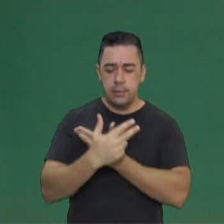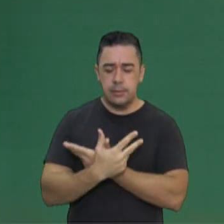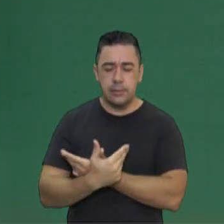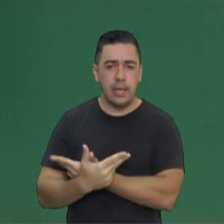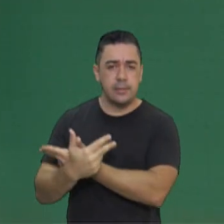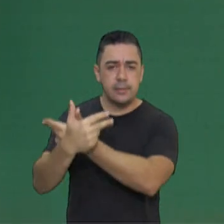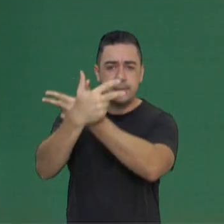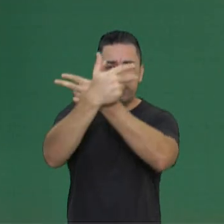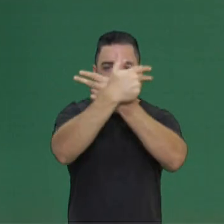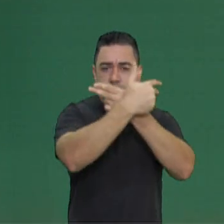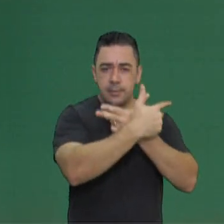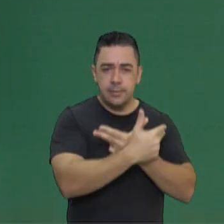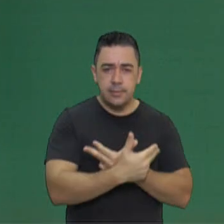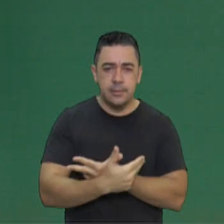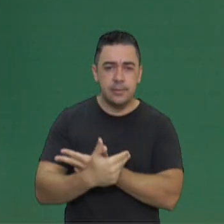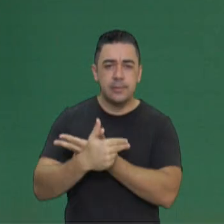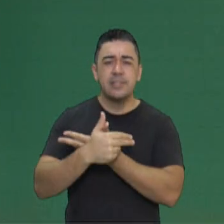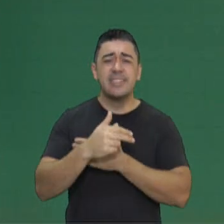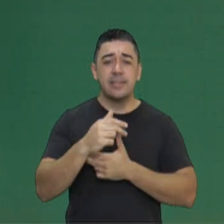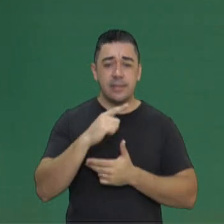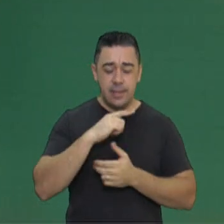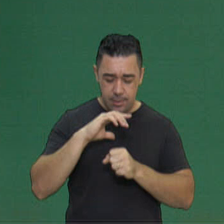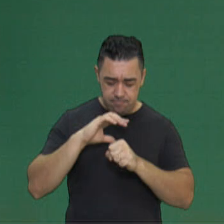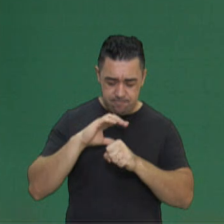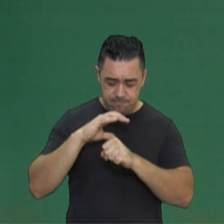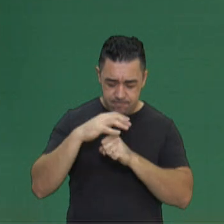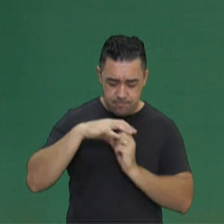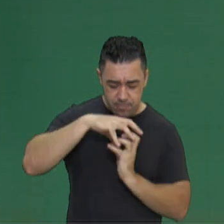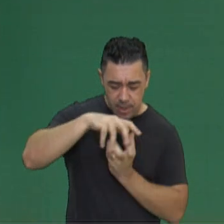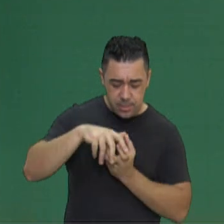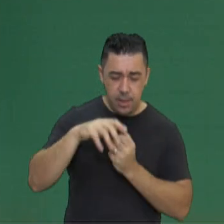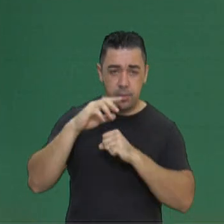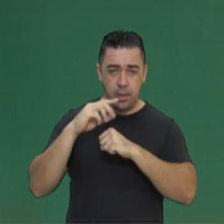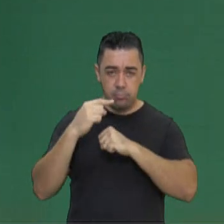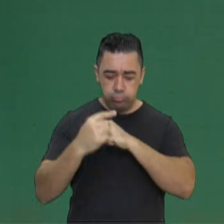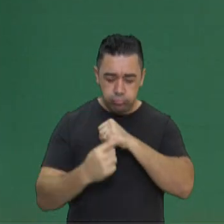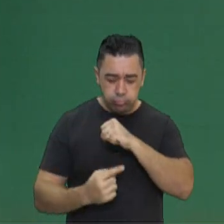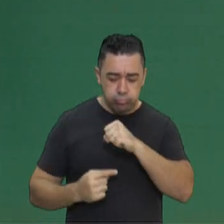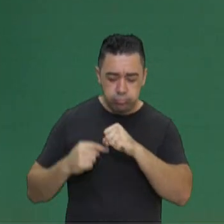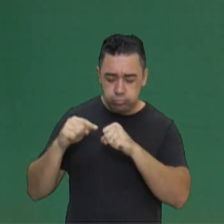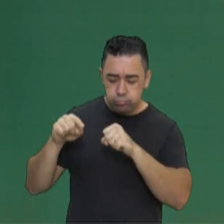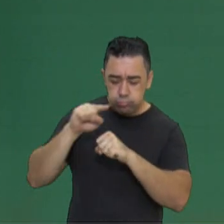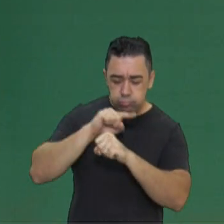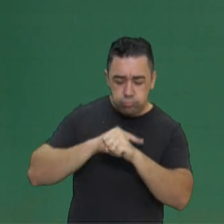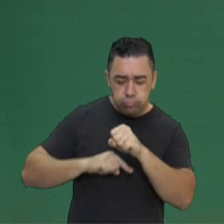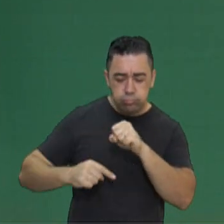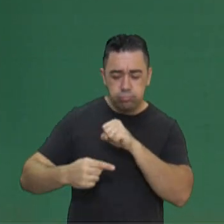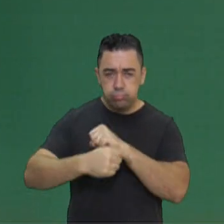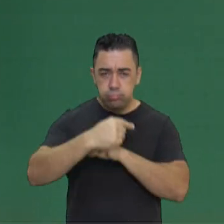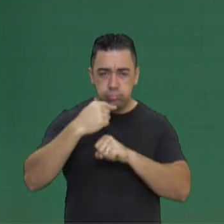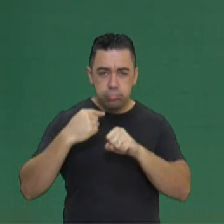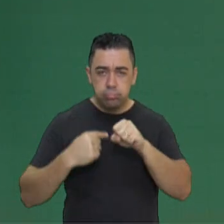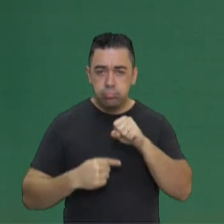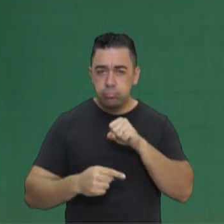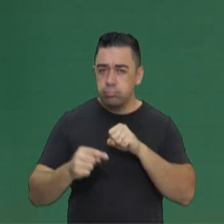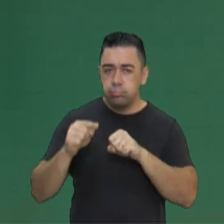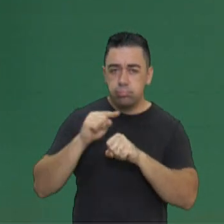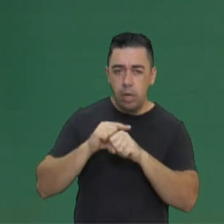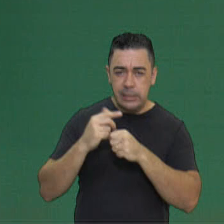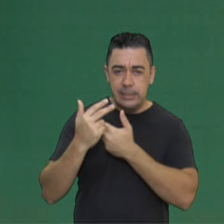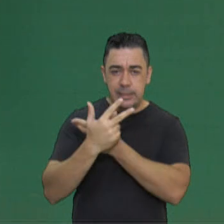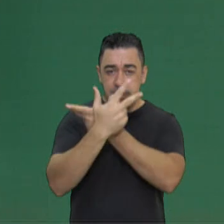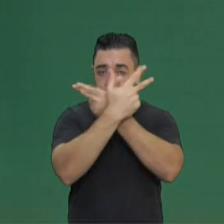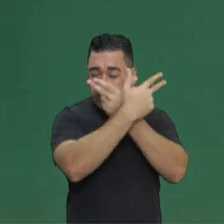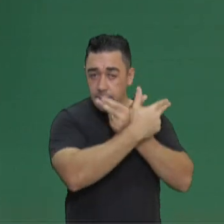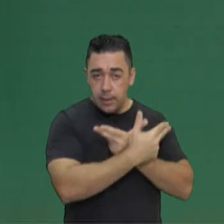satélites artificiais, eles ficam em órbita ao redor do nosso planeta, como se fossem tirando fotos